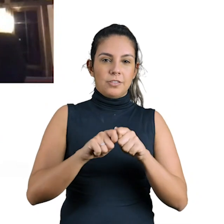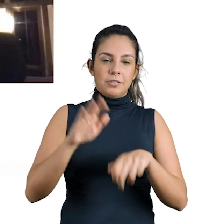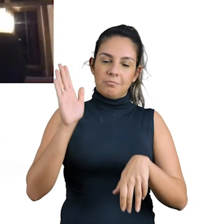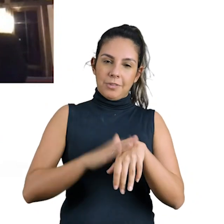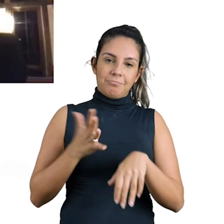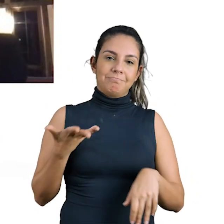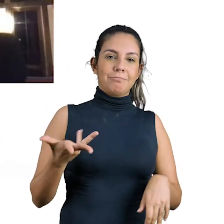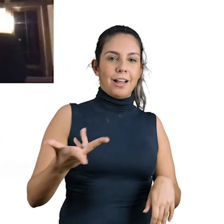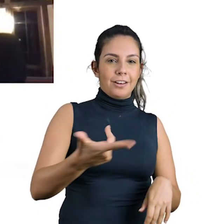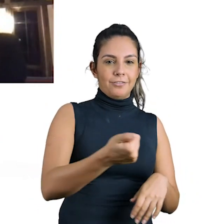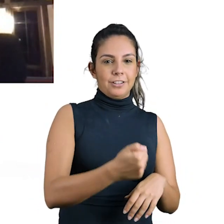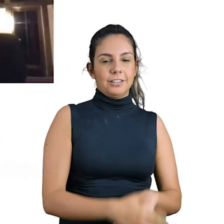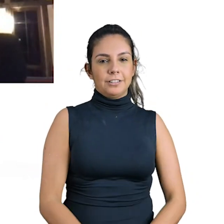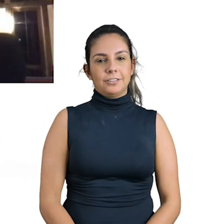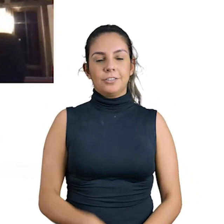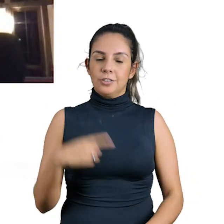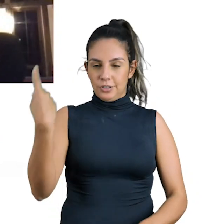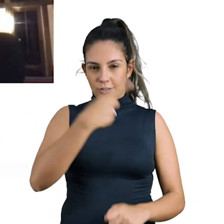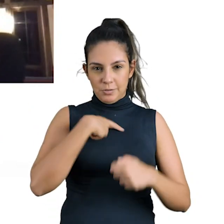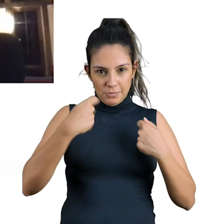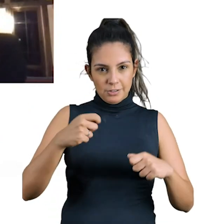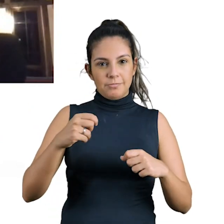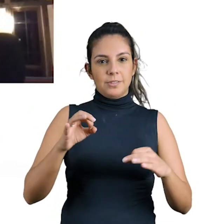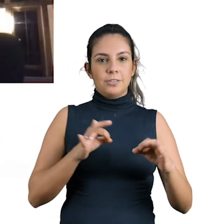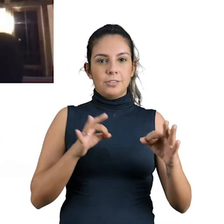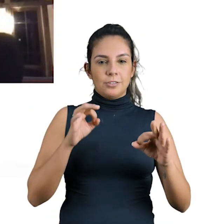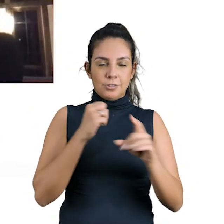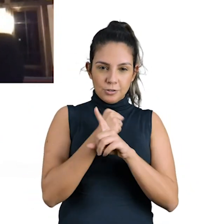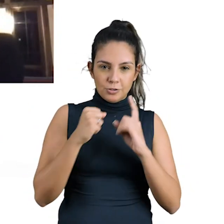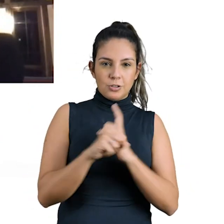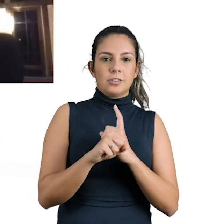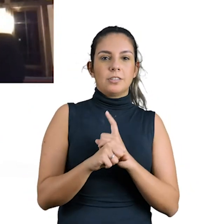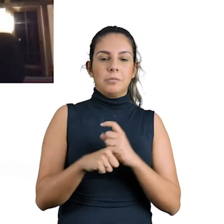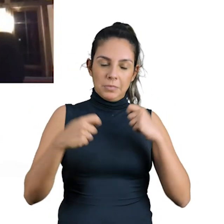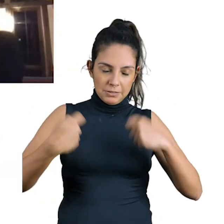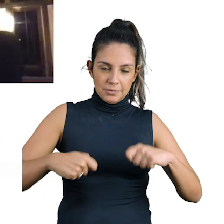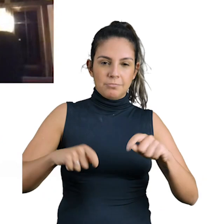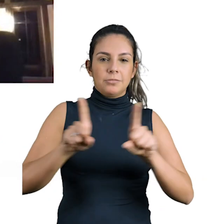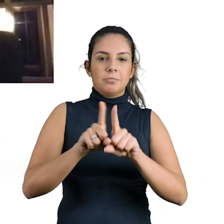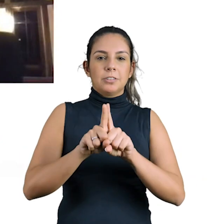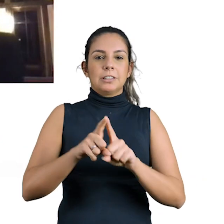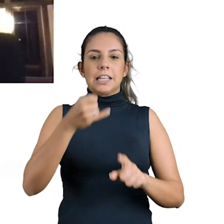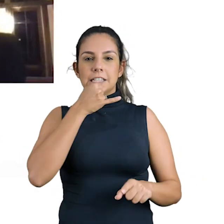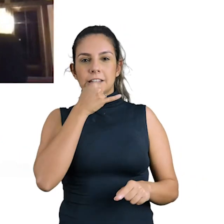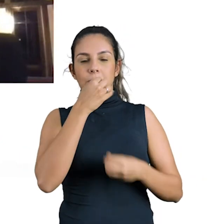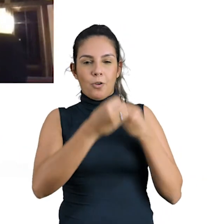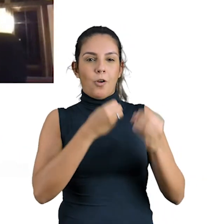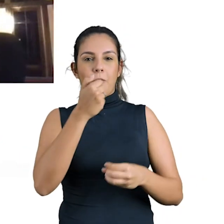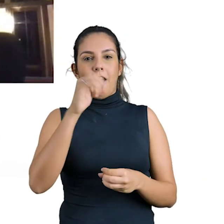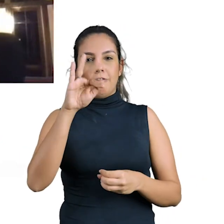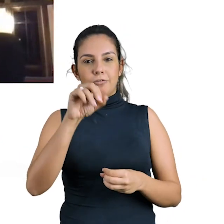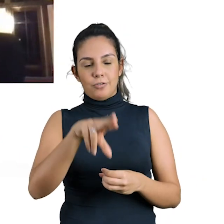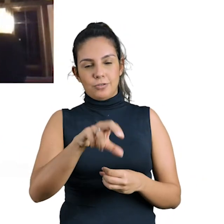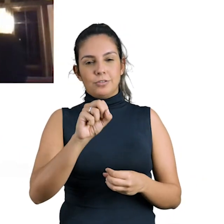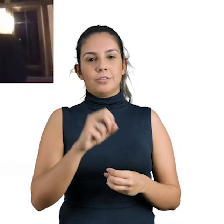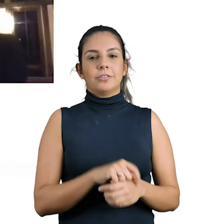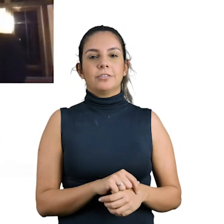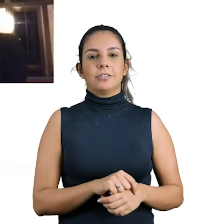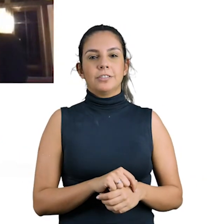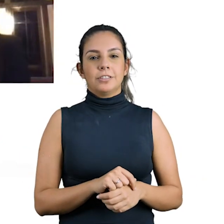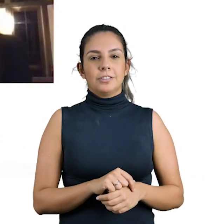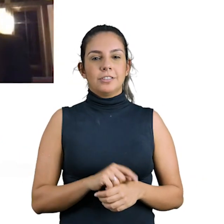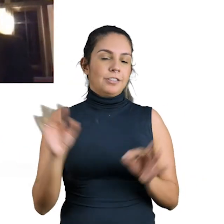realizar maravilhas. Nós estamos precisando da sociedade civil brasileira e precisando de exemplos como o do Afonso. E ele nem